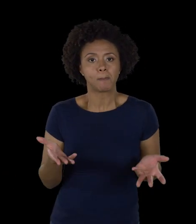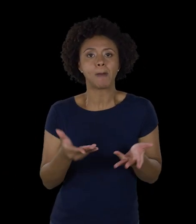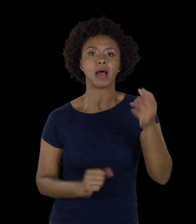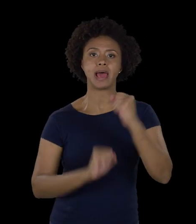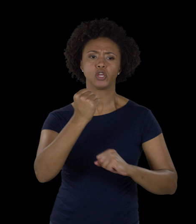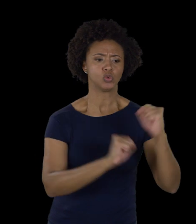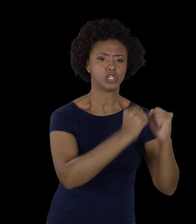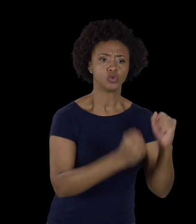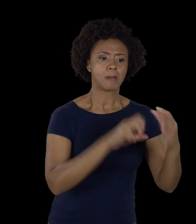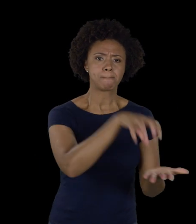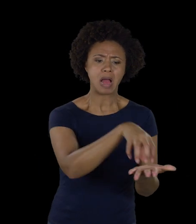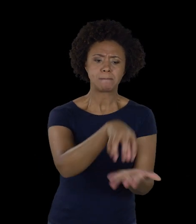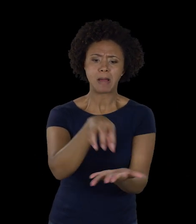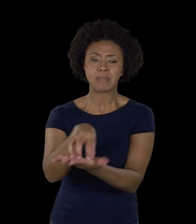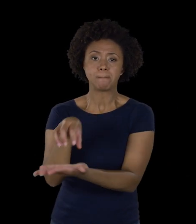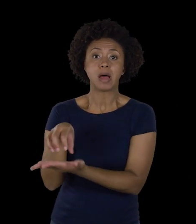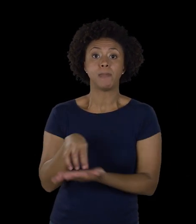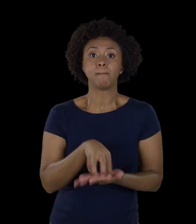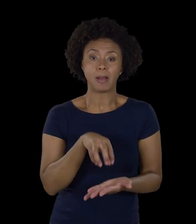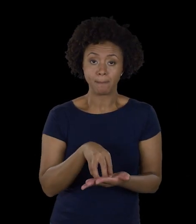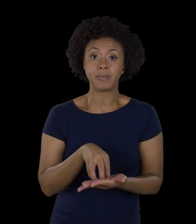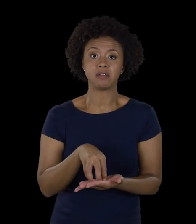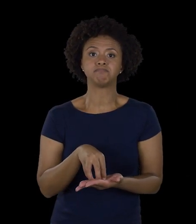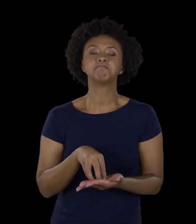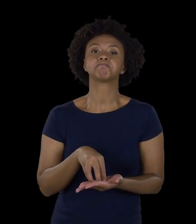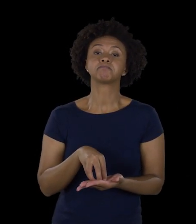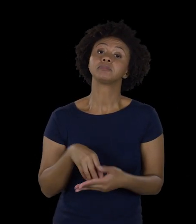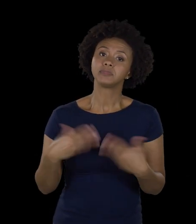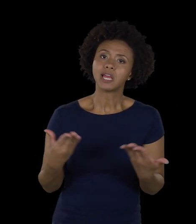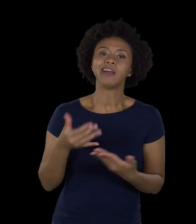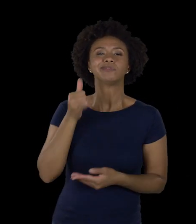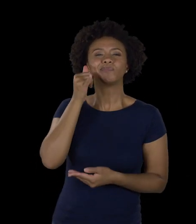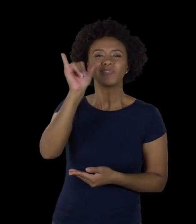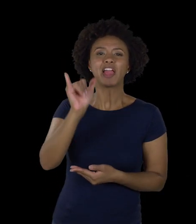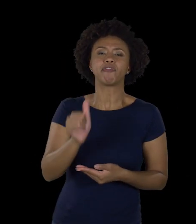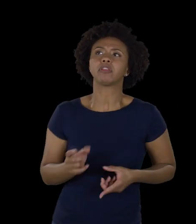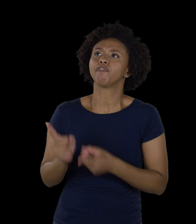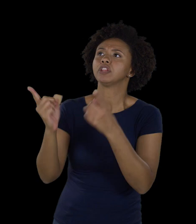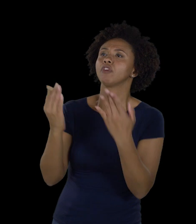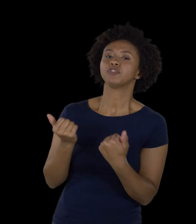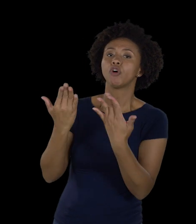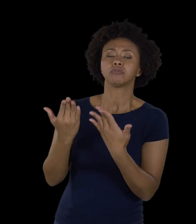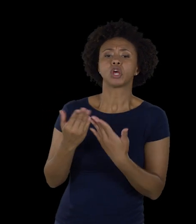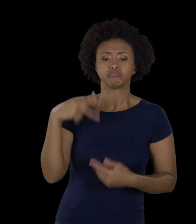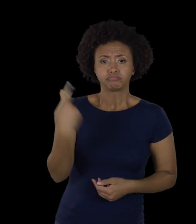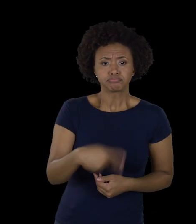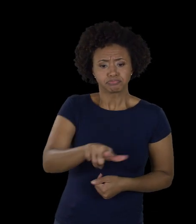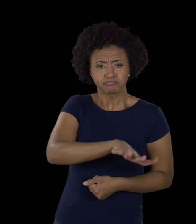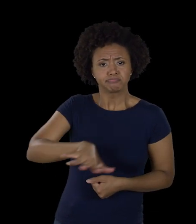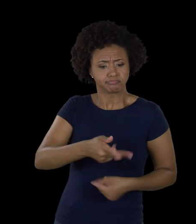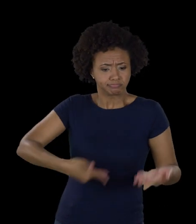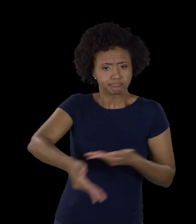industrialização e, com isso, tenta ficar menos dependente da importação de todos os itens, muitos